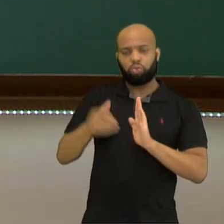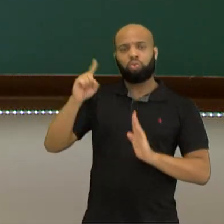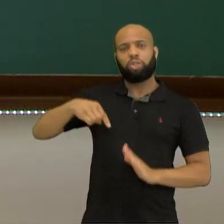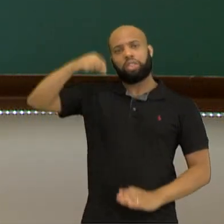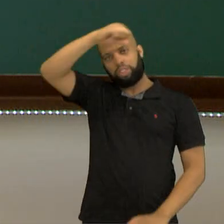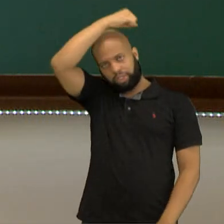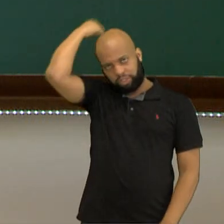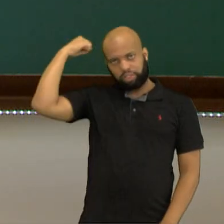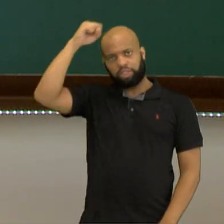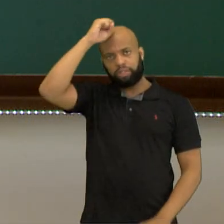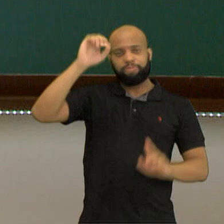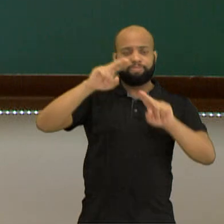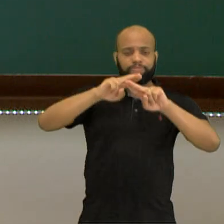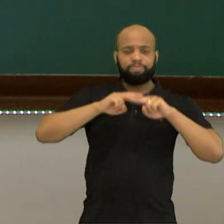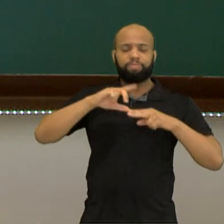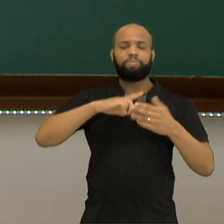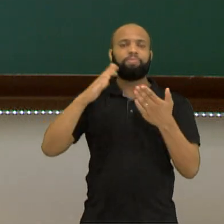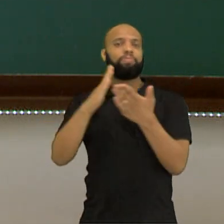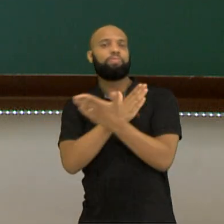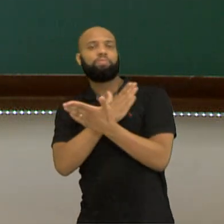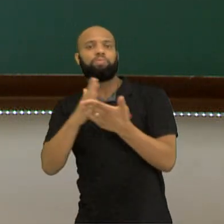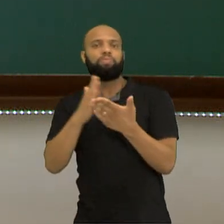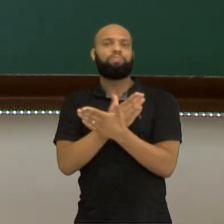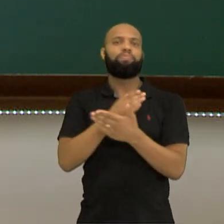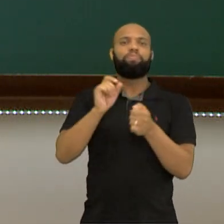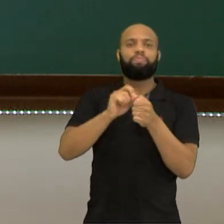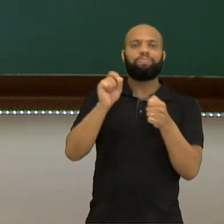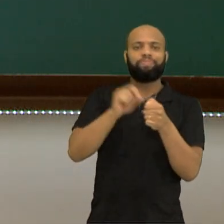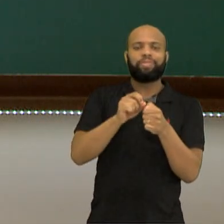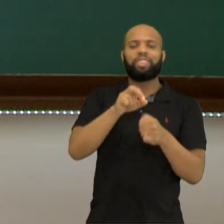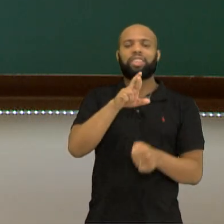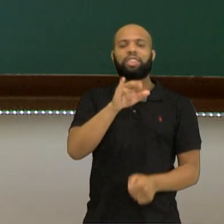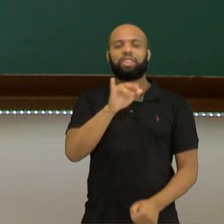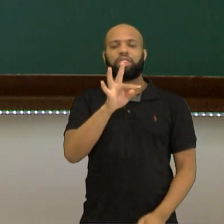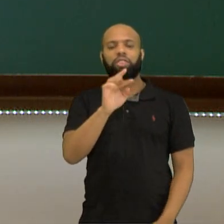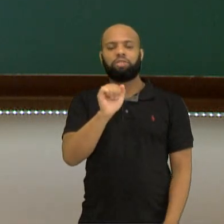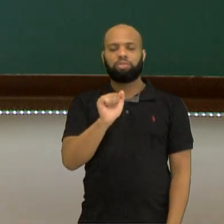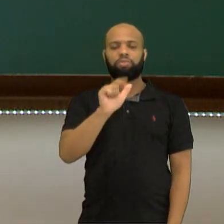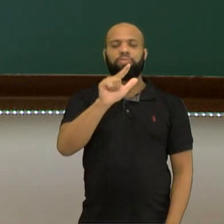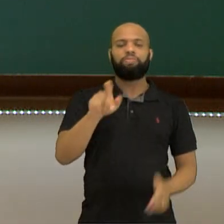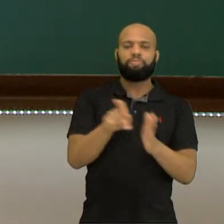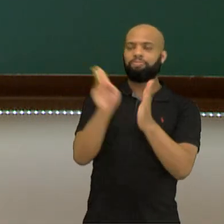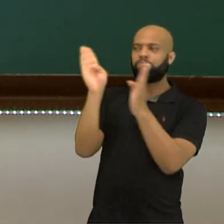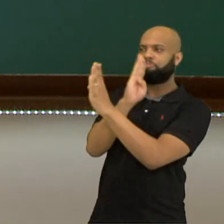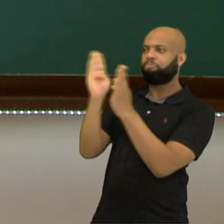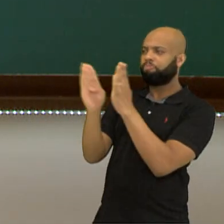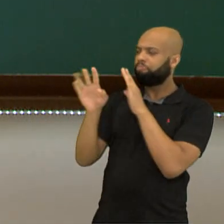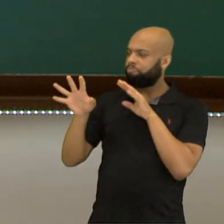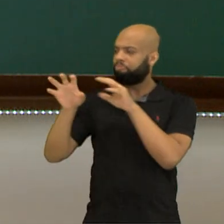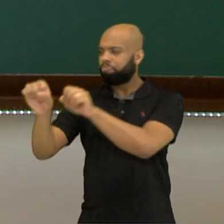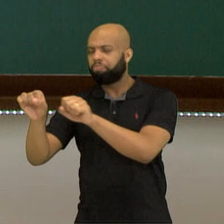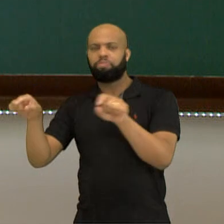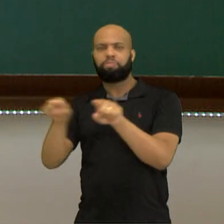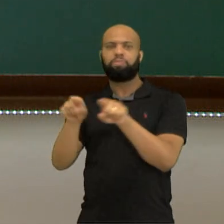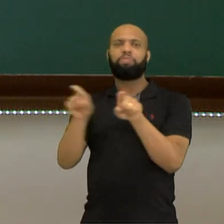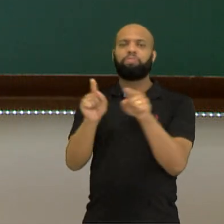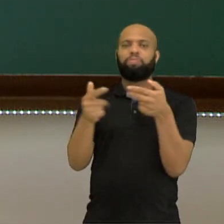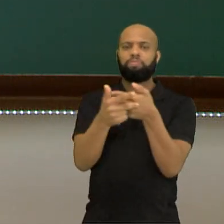isso, haviam rituais de caça, rituais de iniciação para várias atividades do dia a